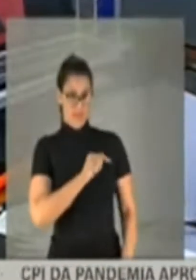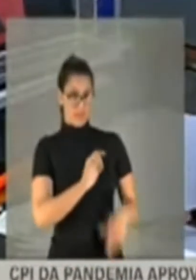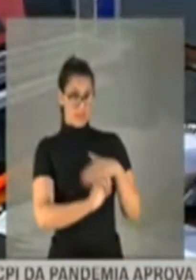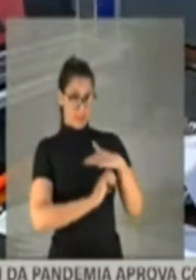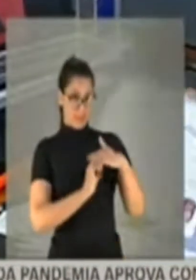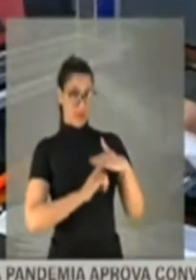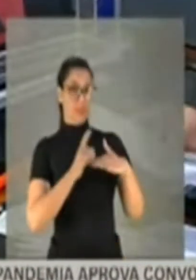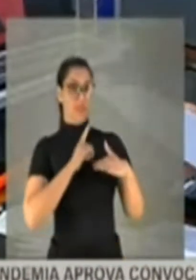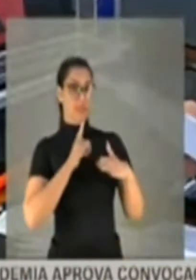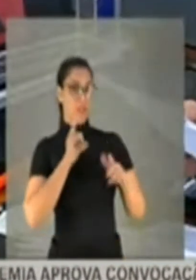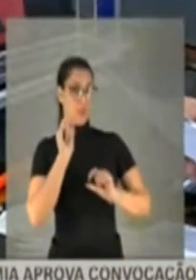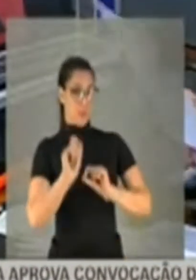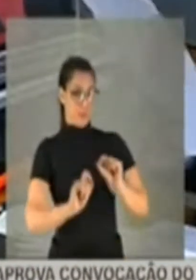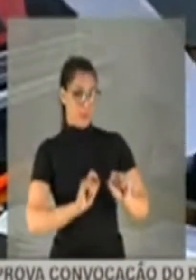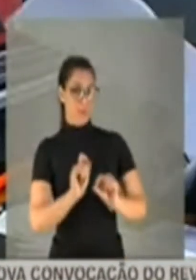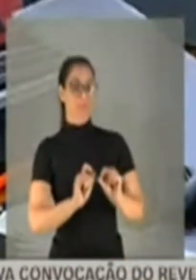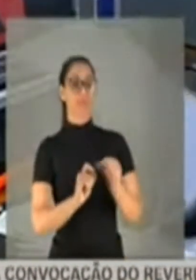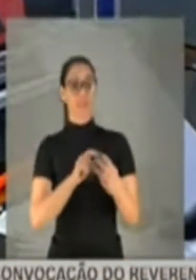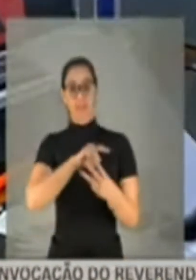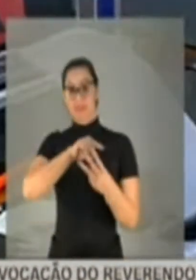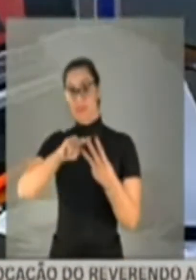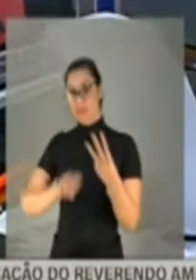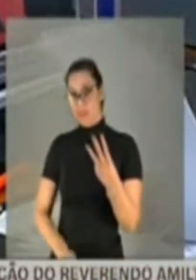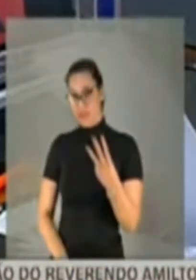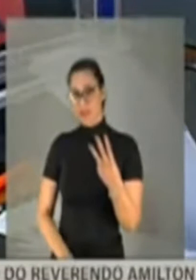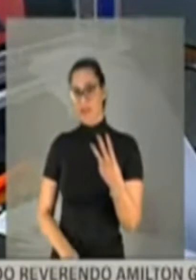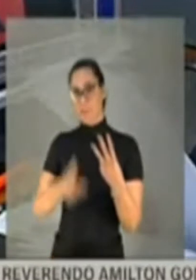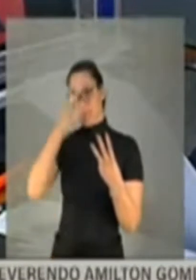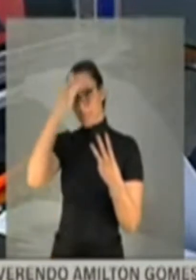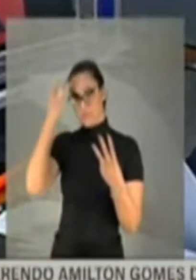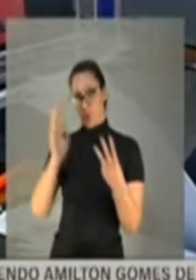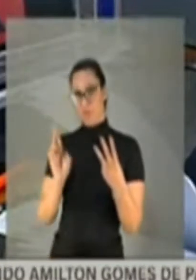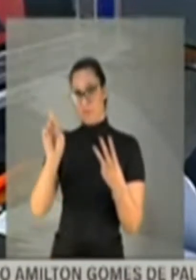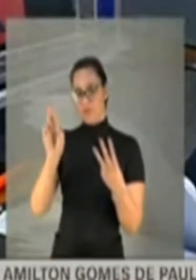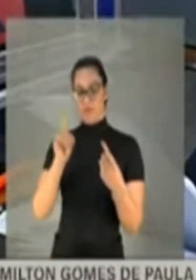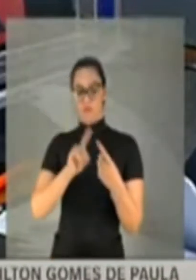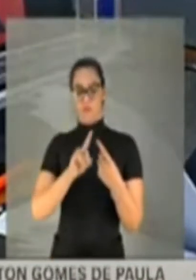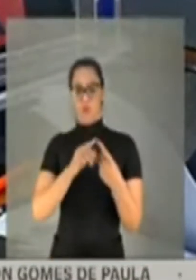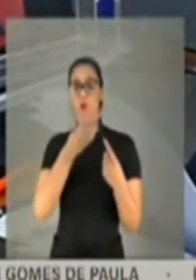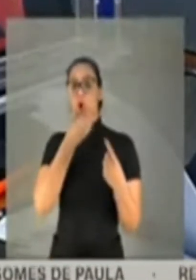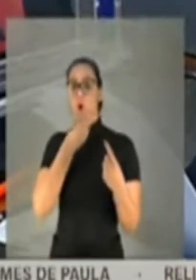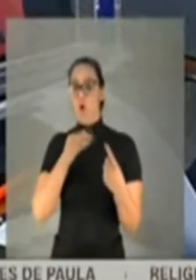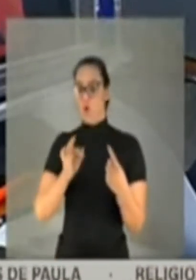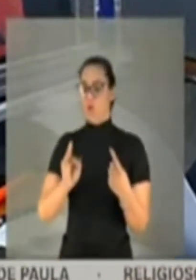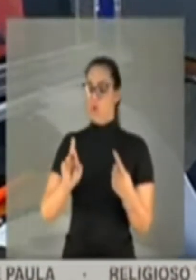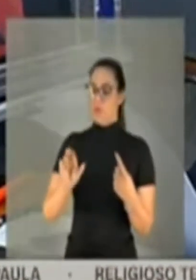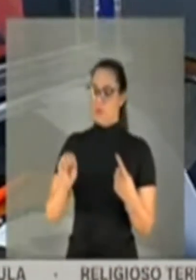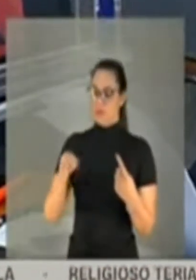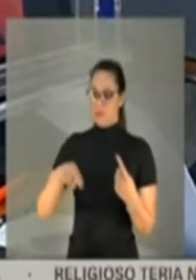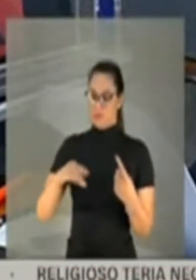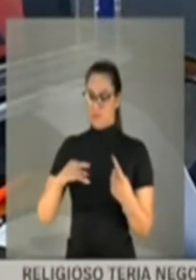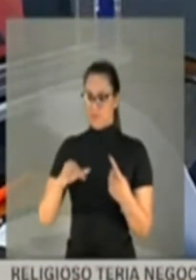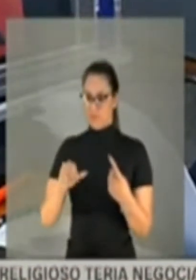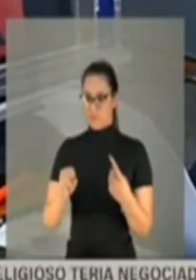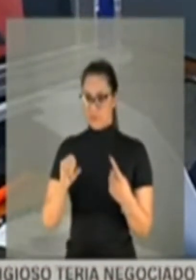tem basicamente três acionistas. Um é o senhor Francisco Emerson